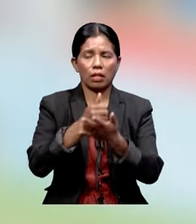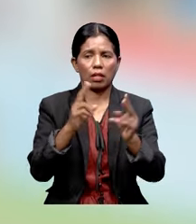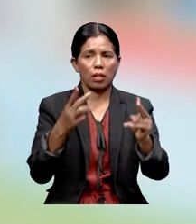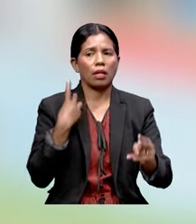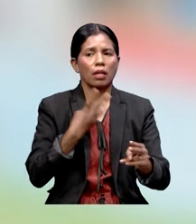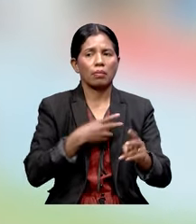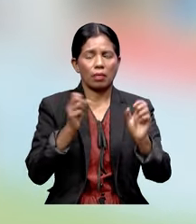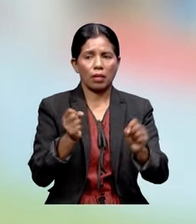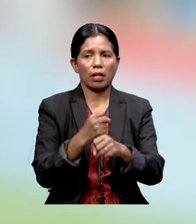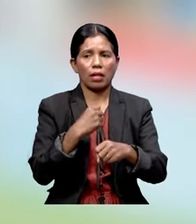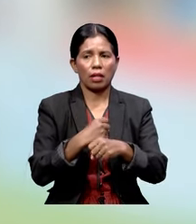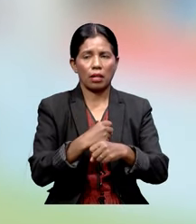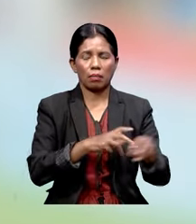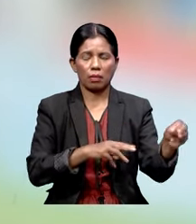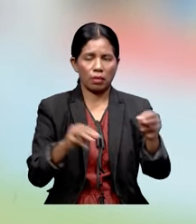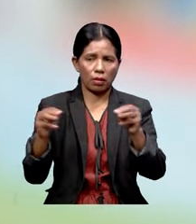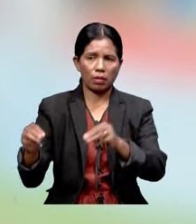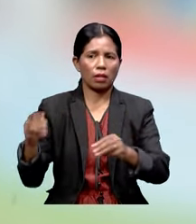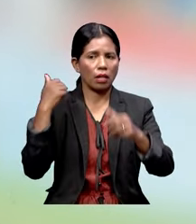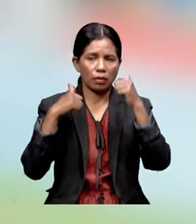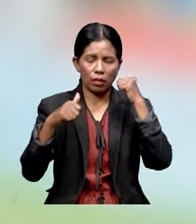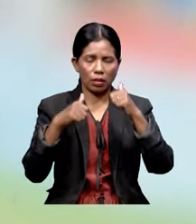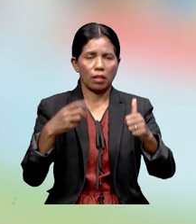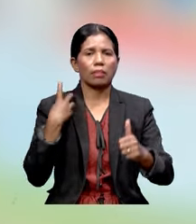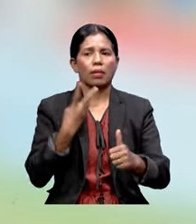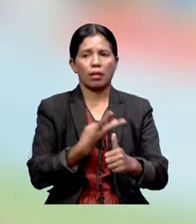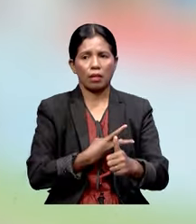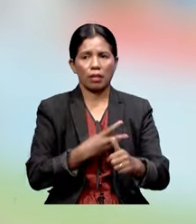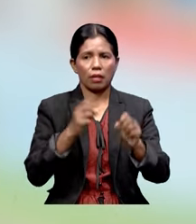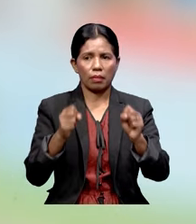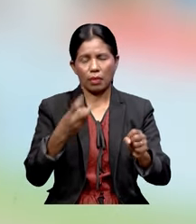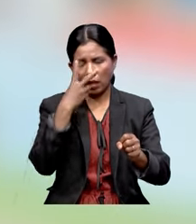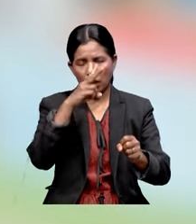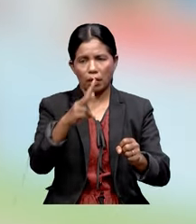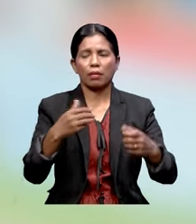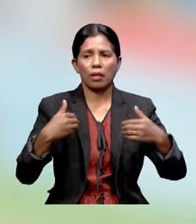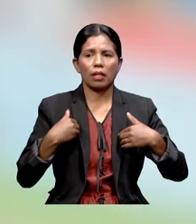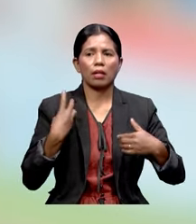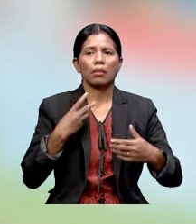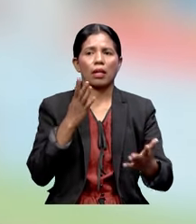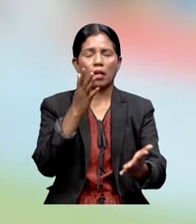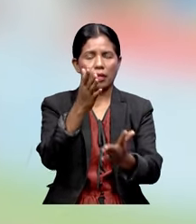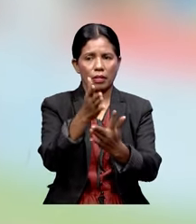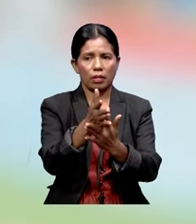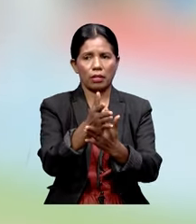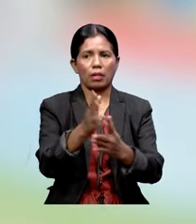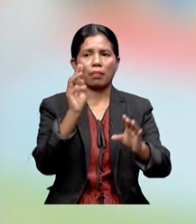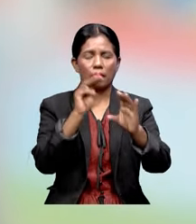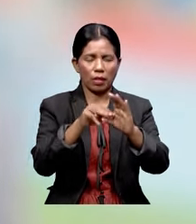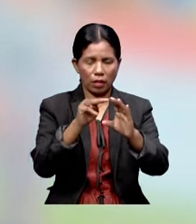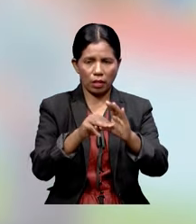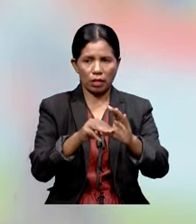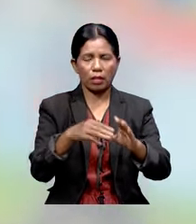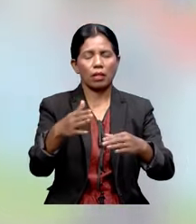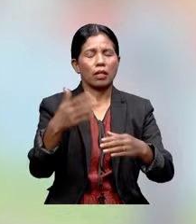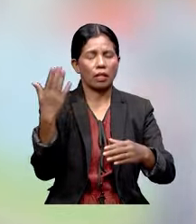bela halamos ami ne mobilização ba kibjari hutrebe mak ami kusu ben rendimento sirrebe mak ami iha mos ami bela acesso ba iha mercado sirrebe mak